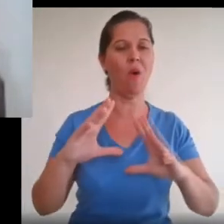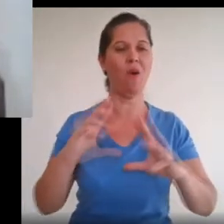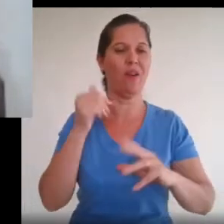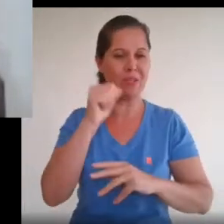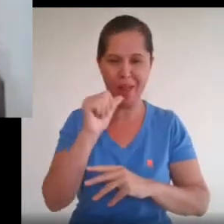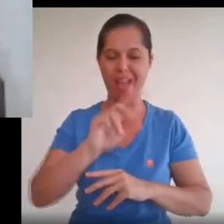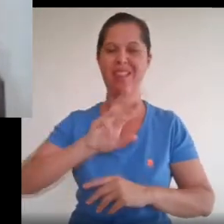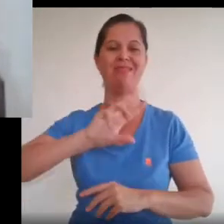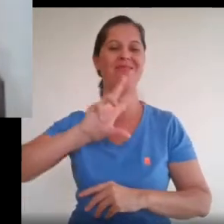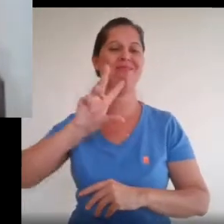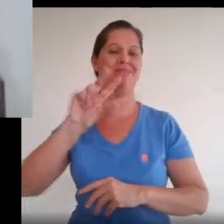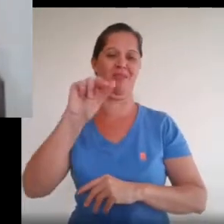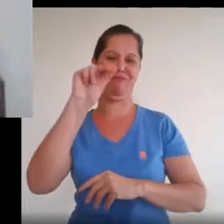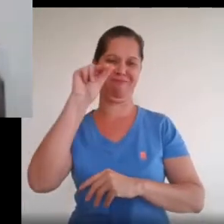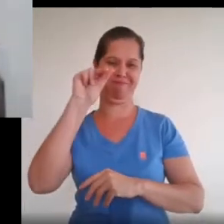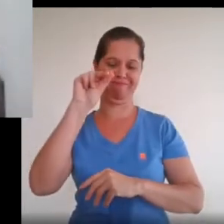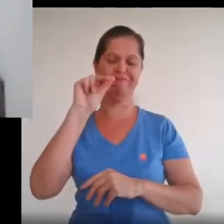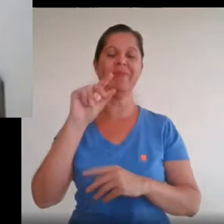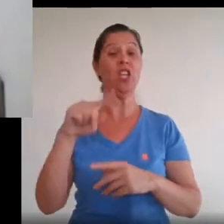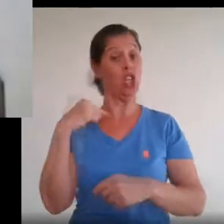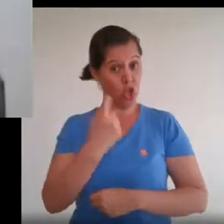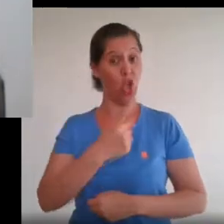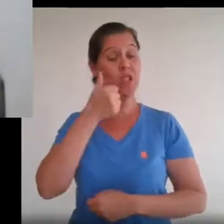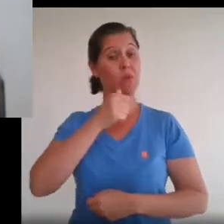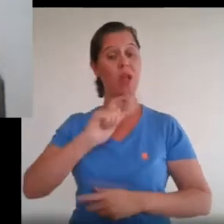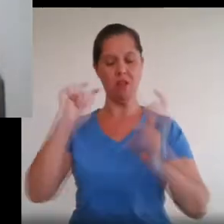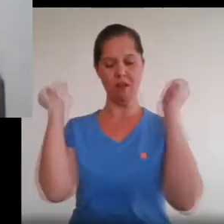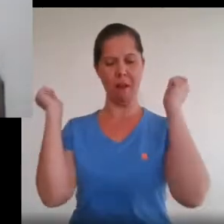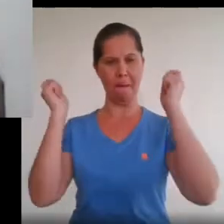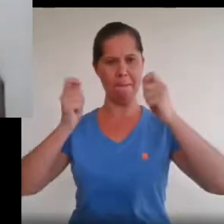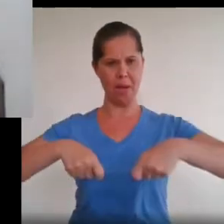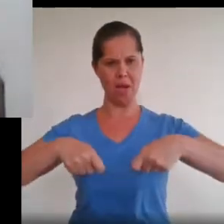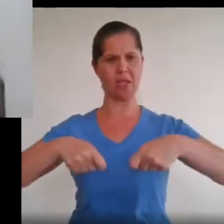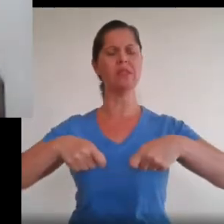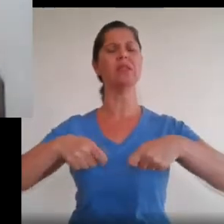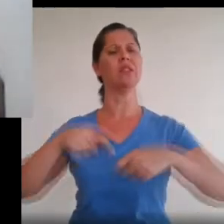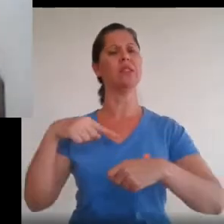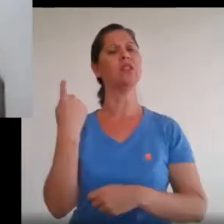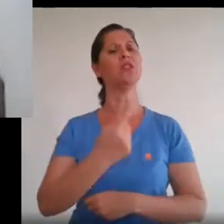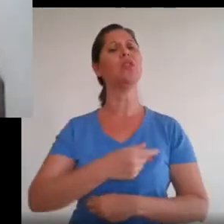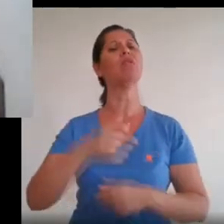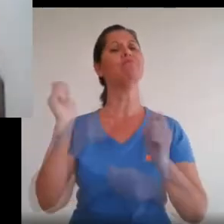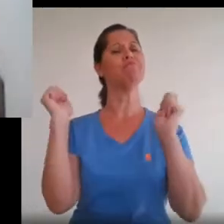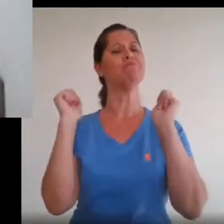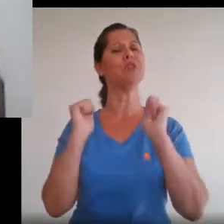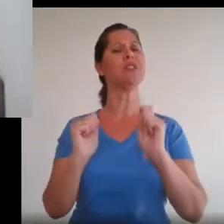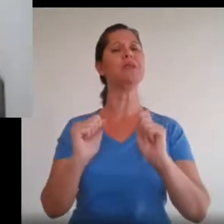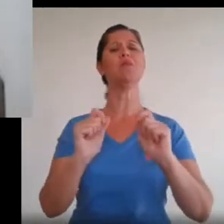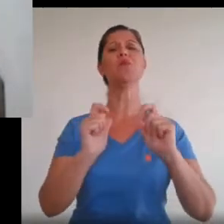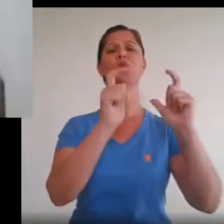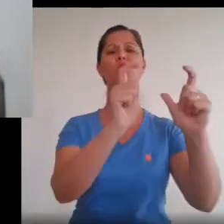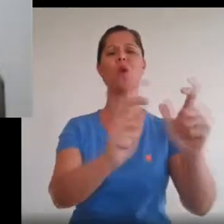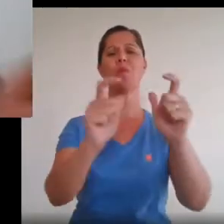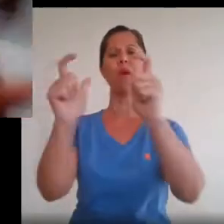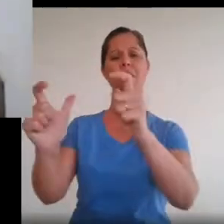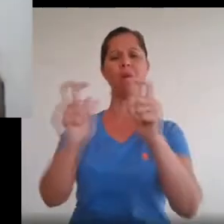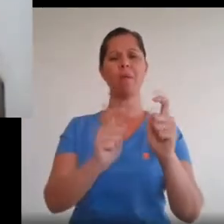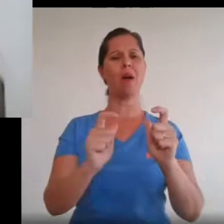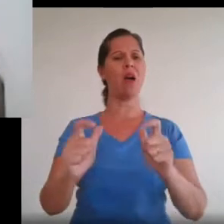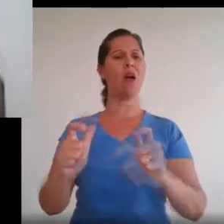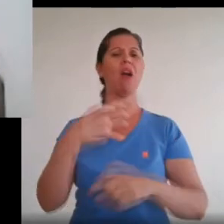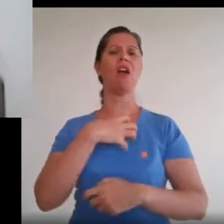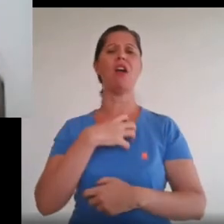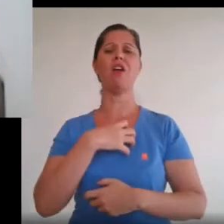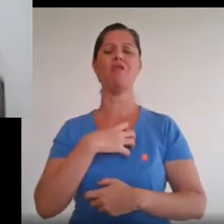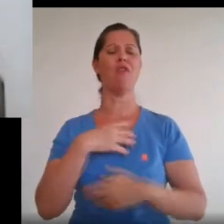ver que nós mulheres somos capazes, que nós mulheres podemos sim estar em todos os lugares do jeito que queremos, com os nossos corpos